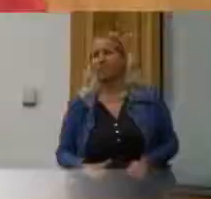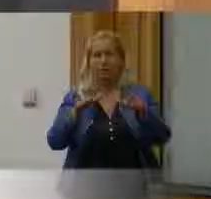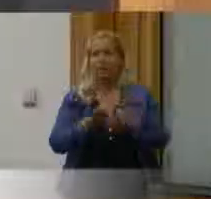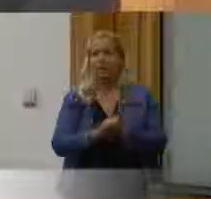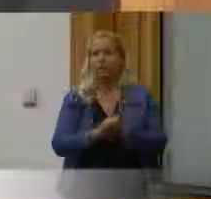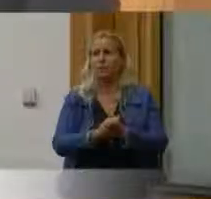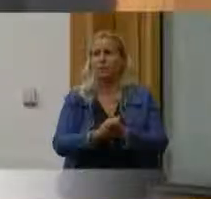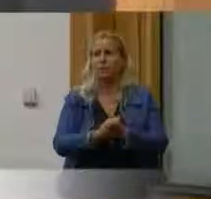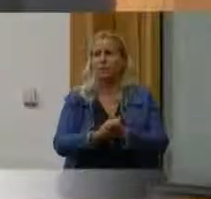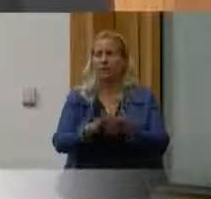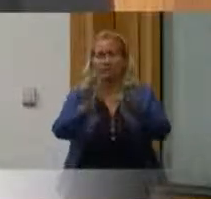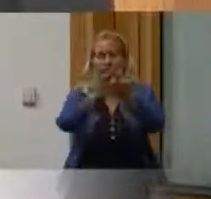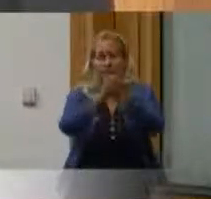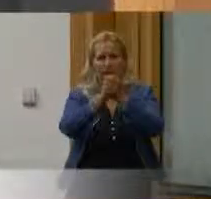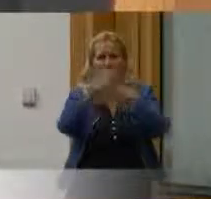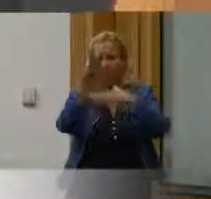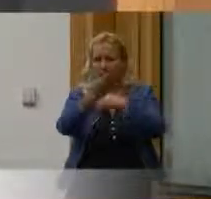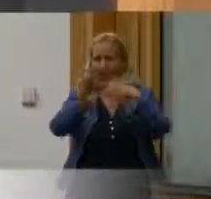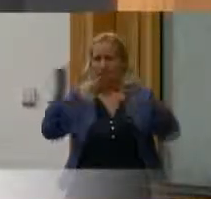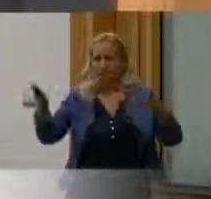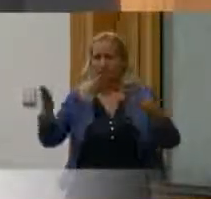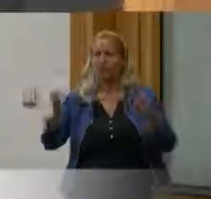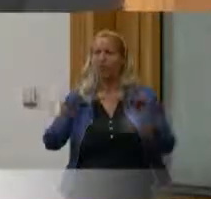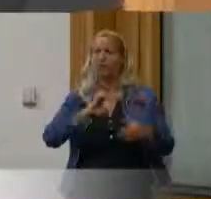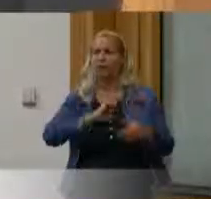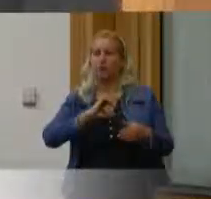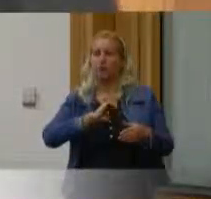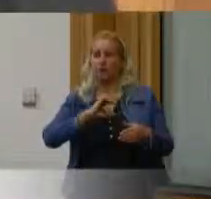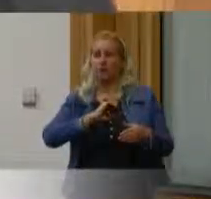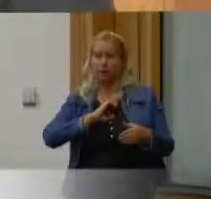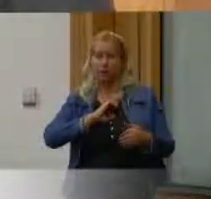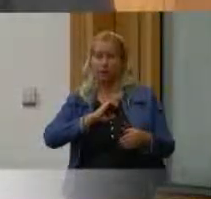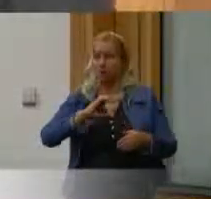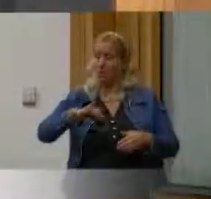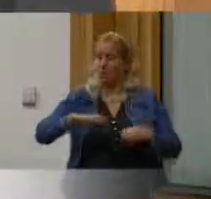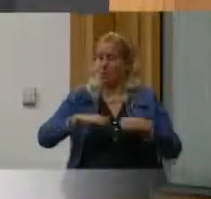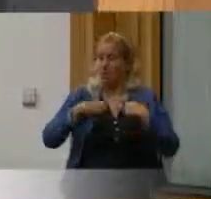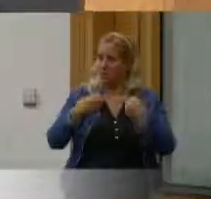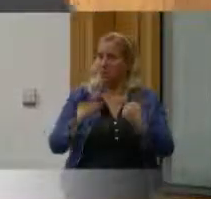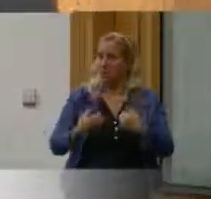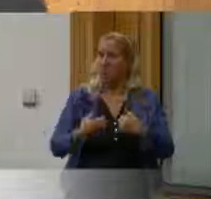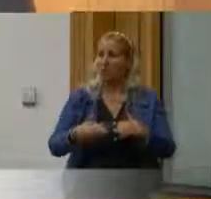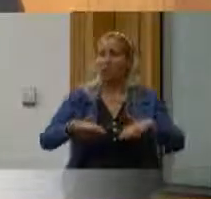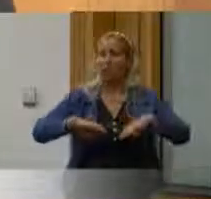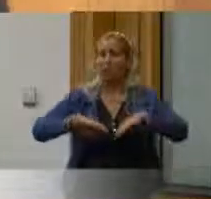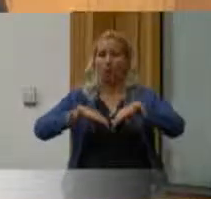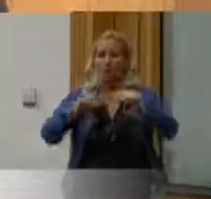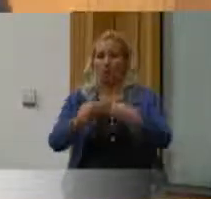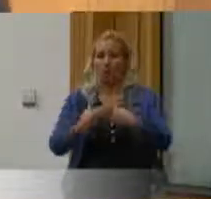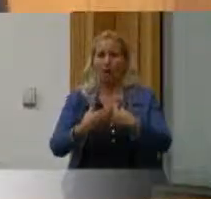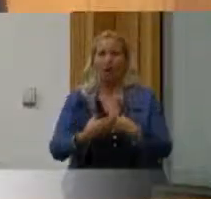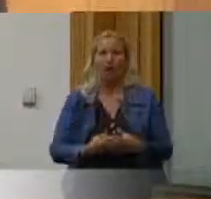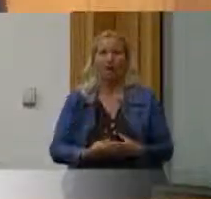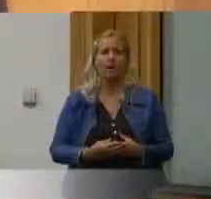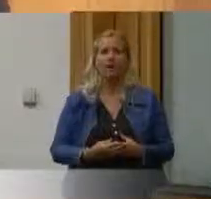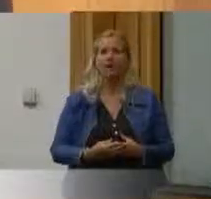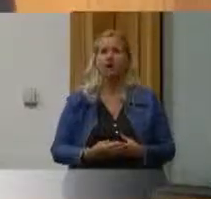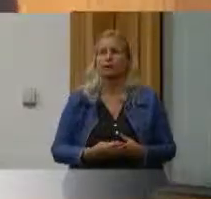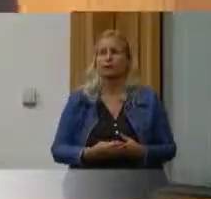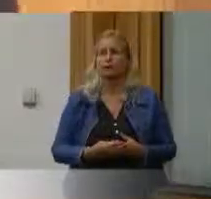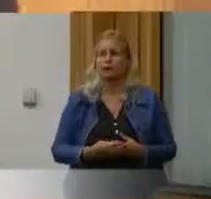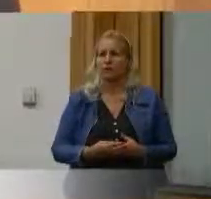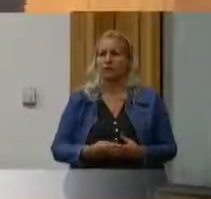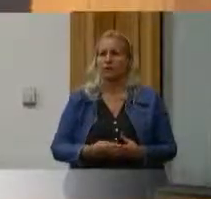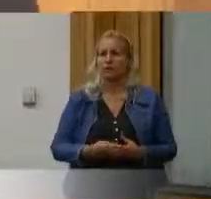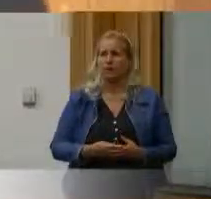sindicais. Então, eu gostaria de agradecer a todos pela homenagem. Estou muito orgulhoso, muito honrado, né, porque a gente já foi punido, né,